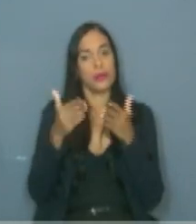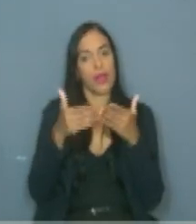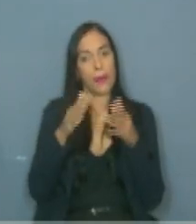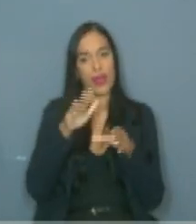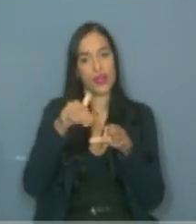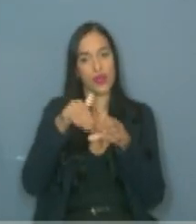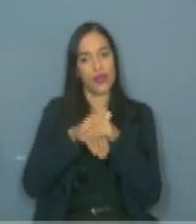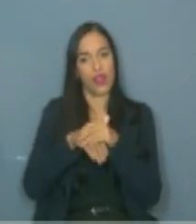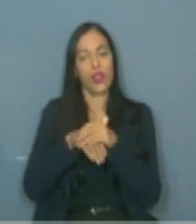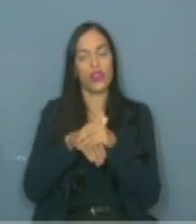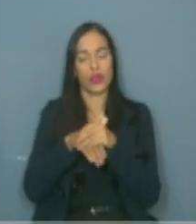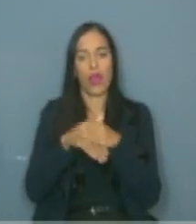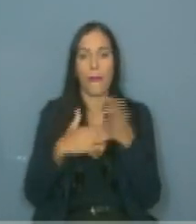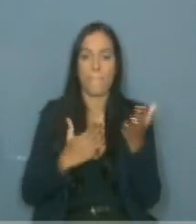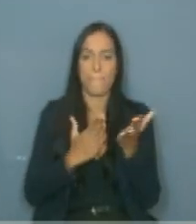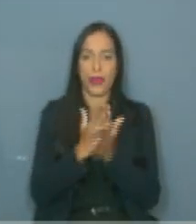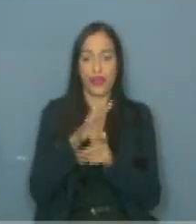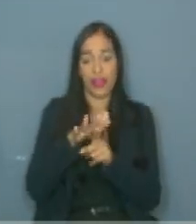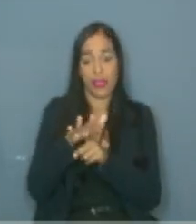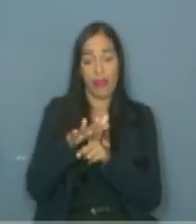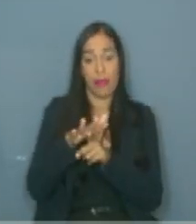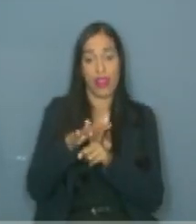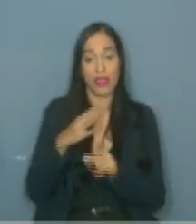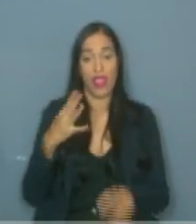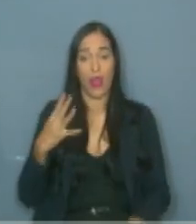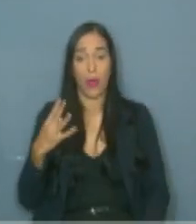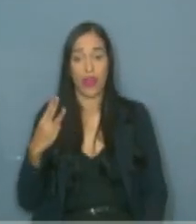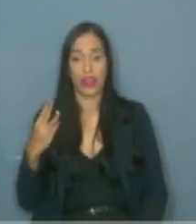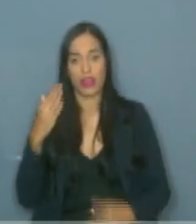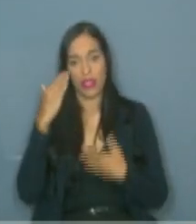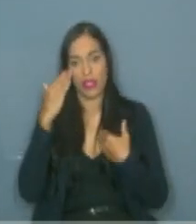Então, peço o voto positivo na emenda número 43, que a gente vai destacar. Muito obrigado, senhor presidente.